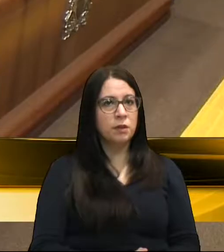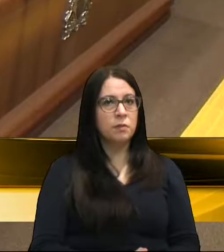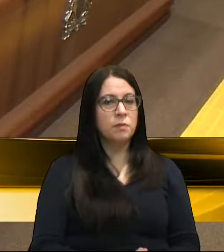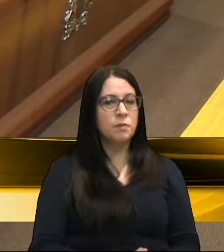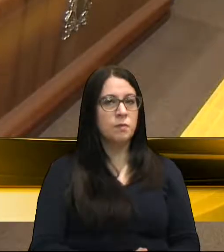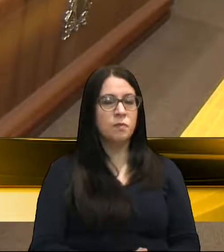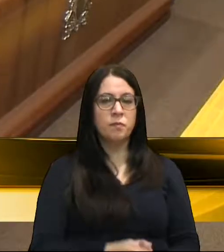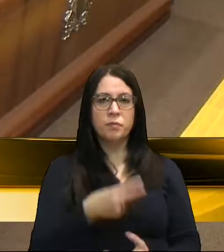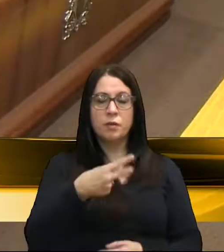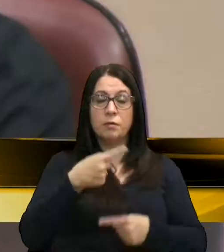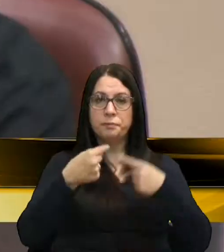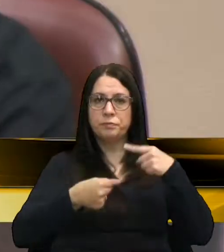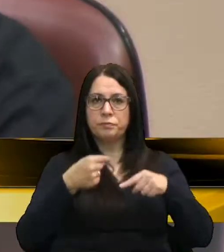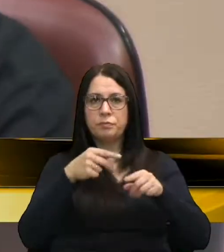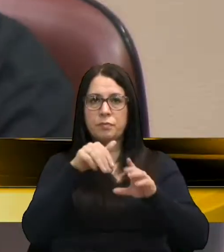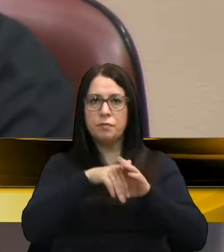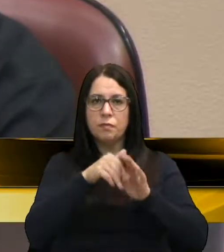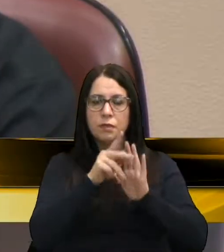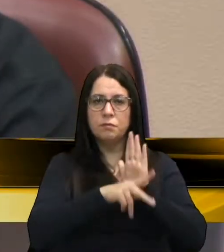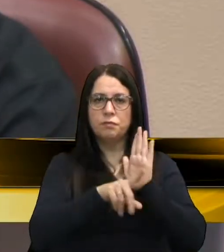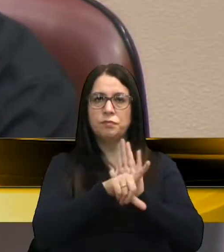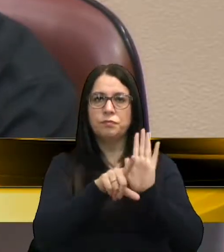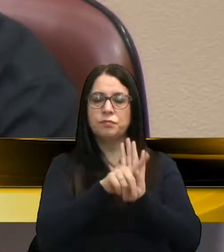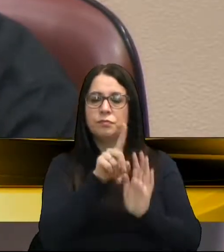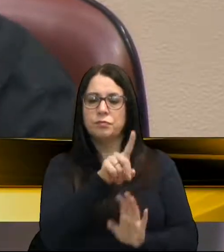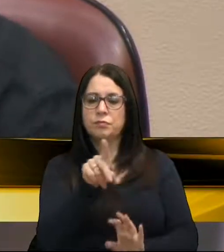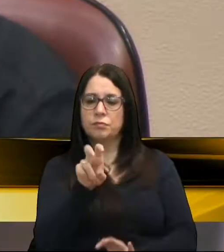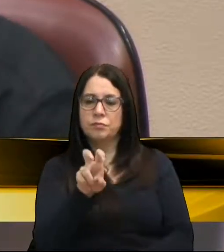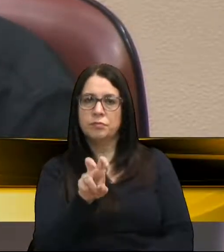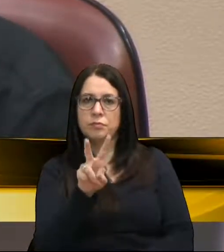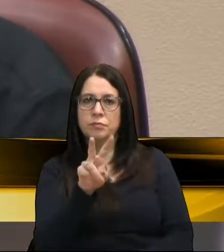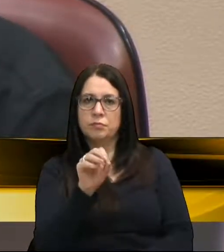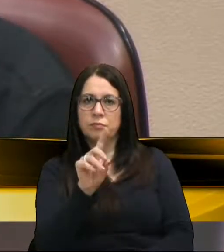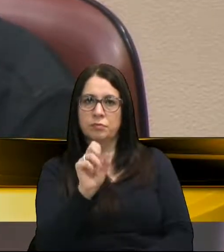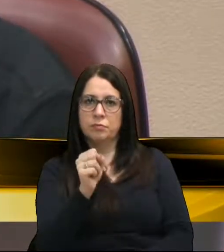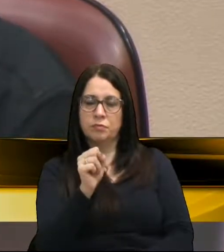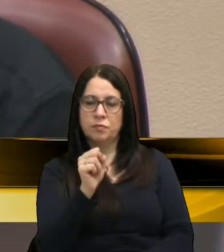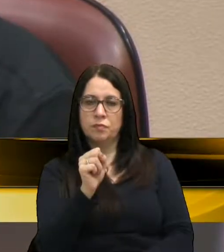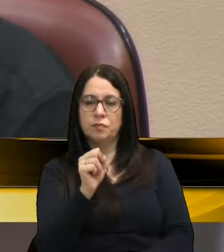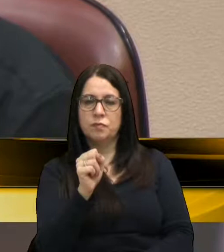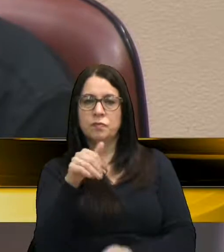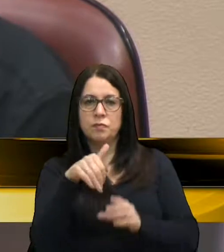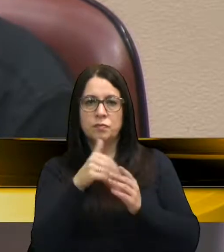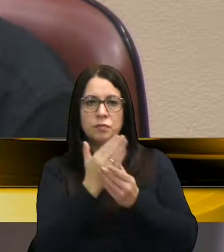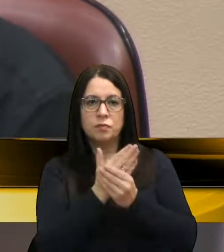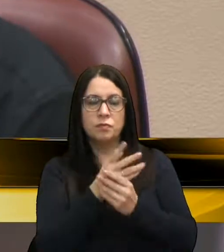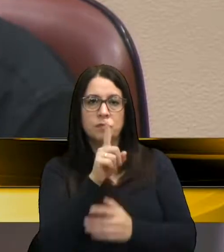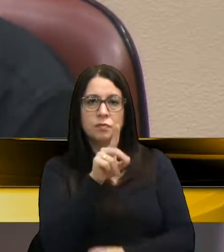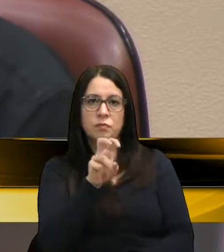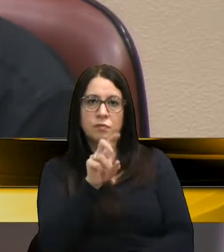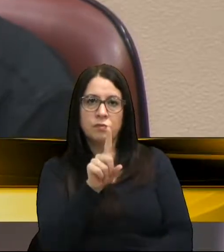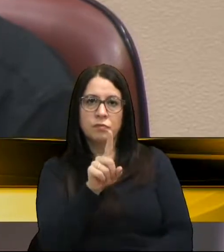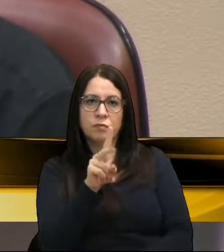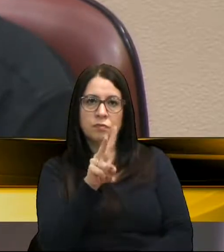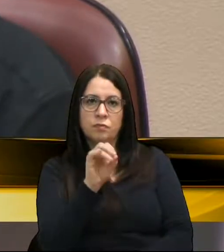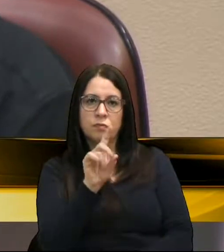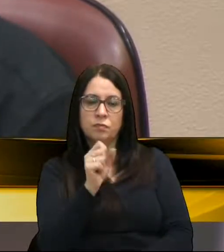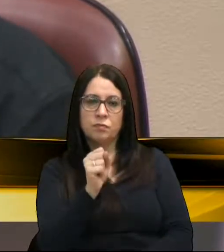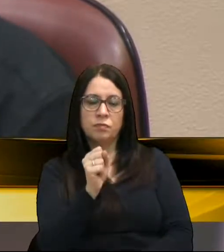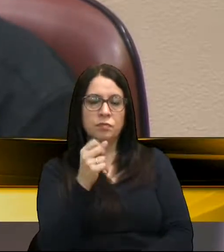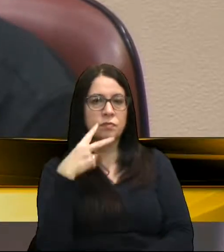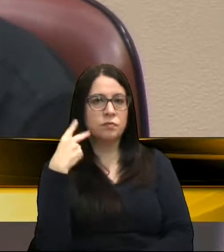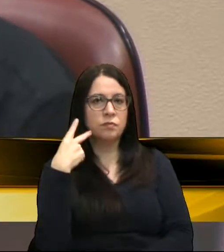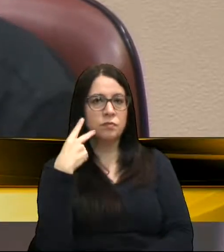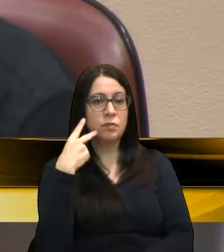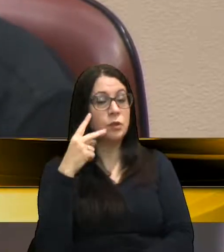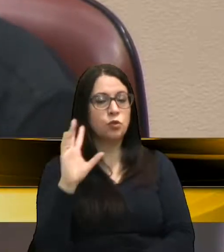Em segunda discussão e votação, projeto de lei número 115/2018, contido no processo 151/2018, de autoria do